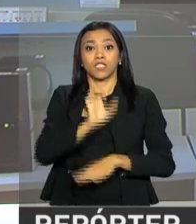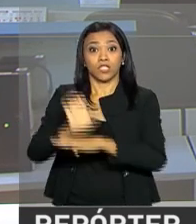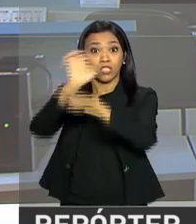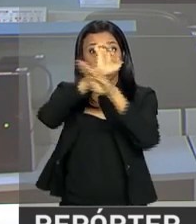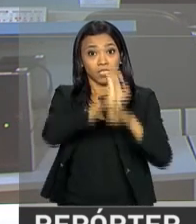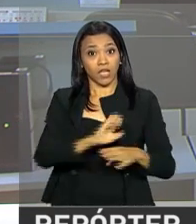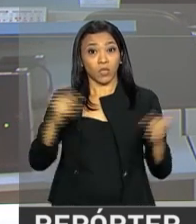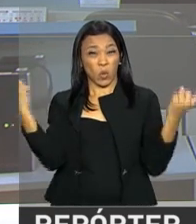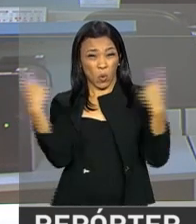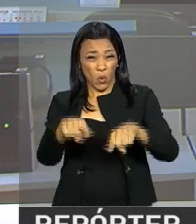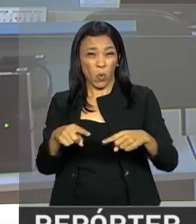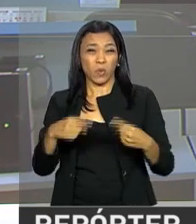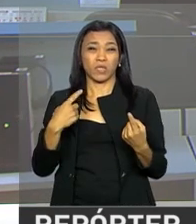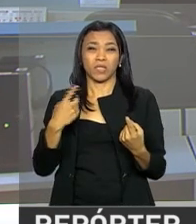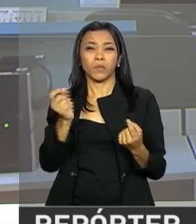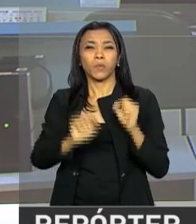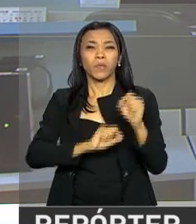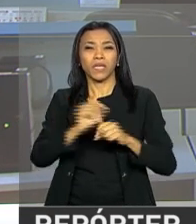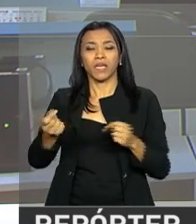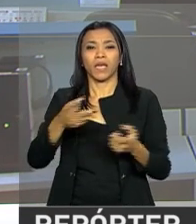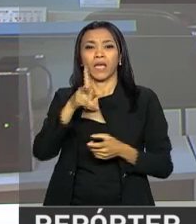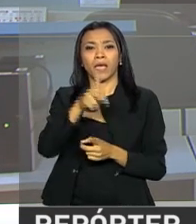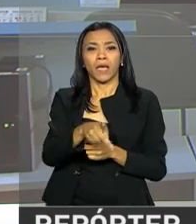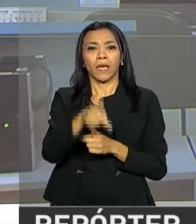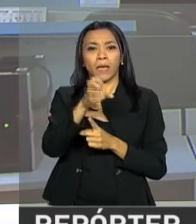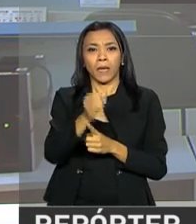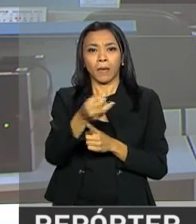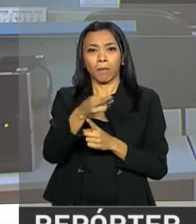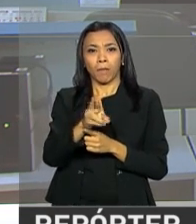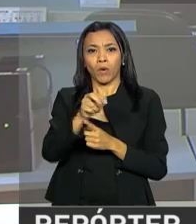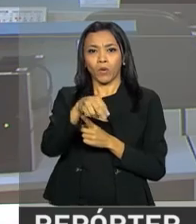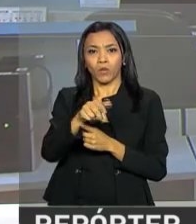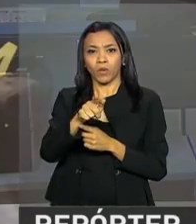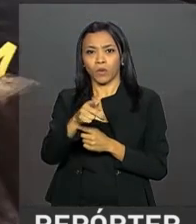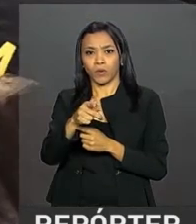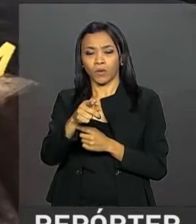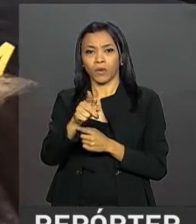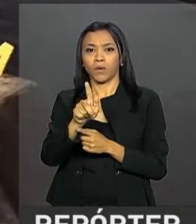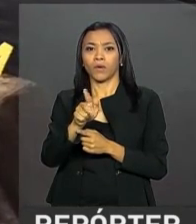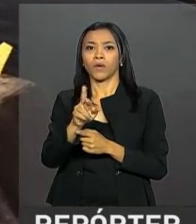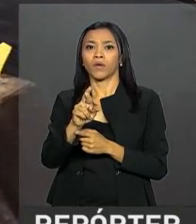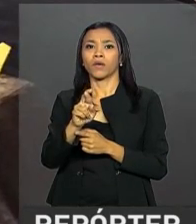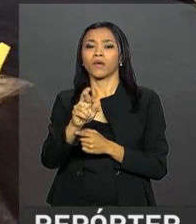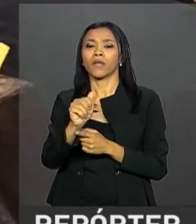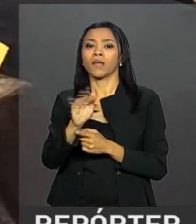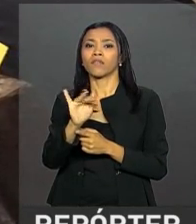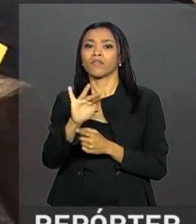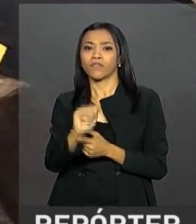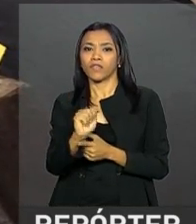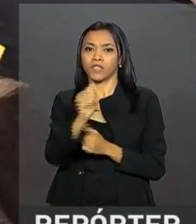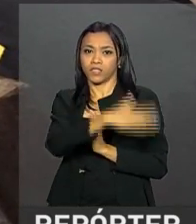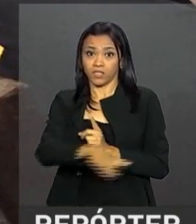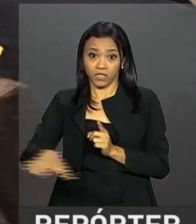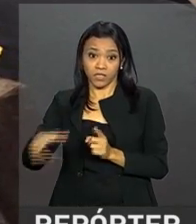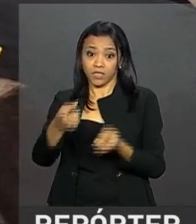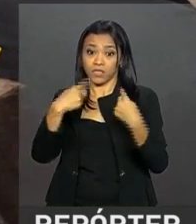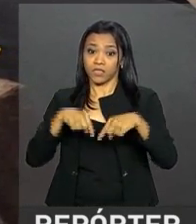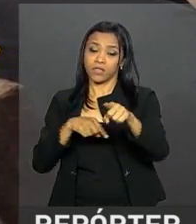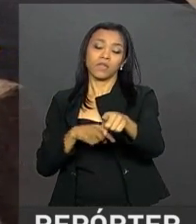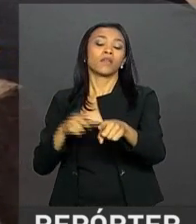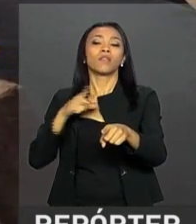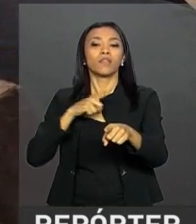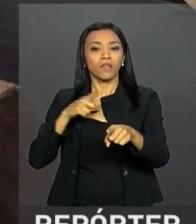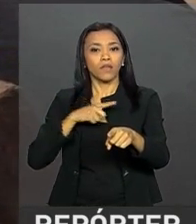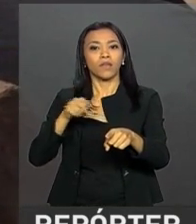rede de distribuição de pornografia infantil cerca de 300 policiais federais participam da segunda fase